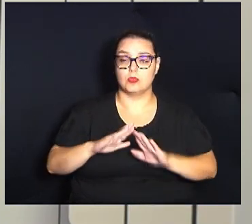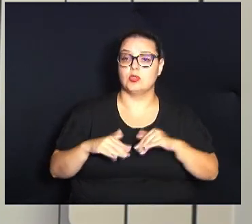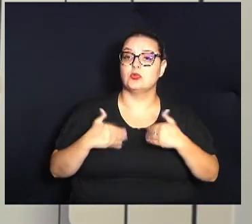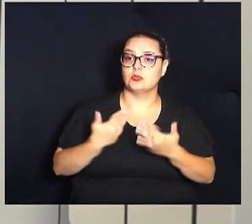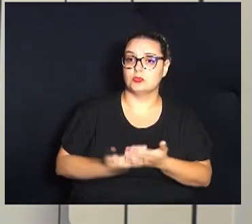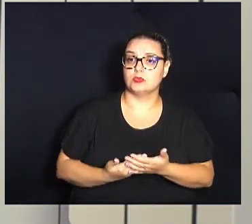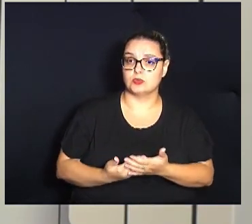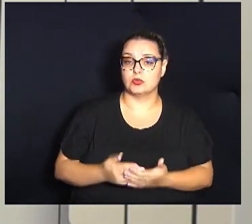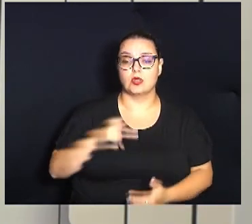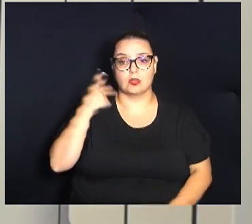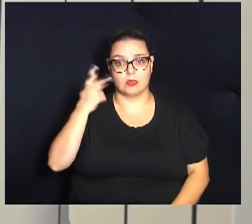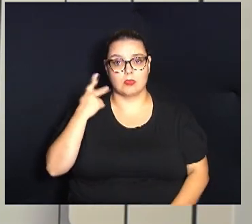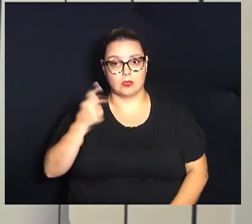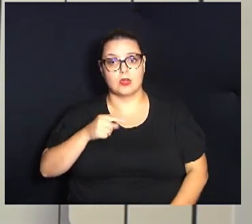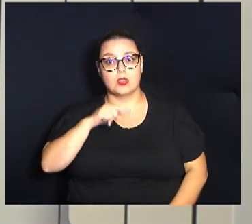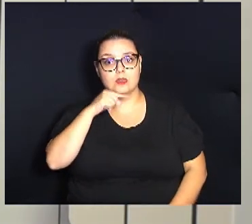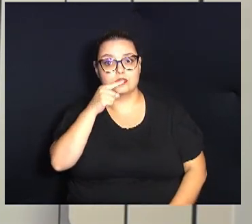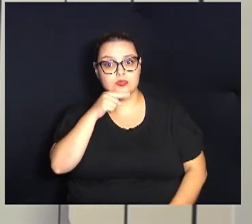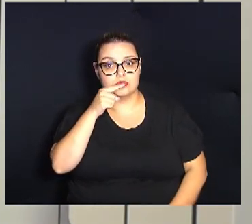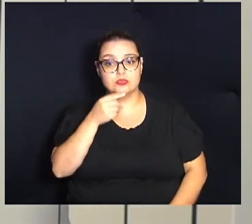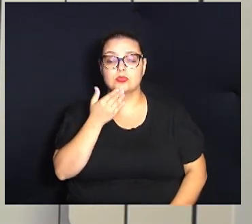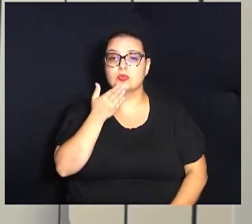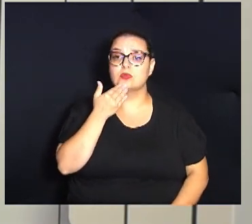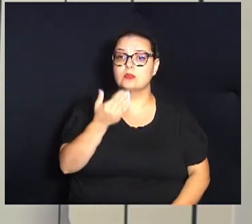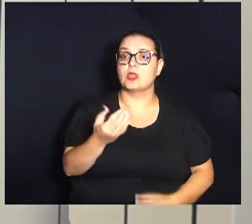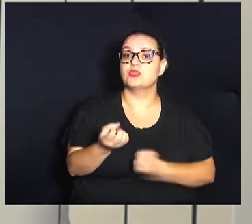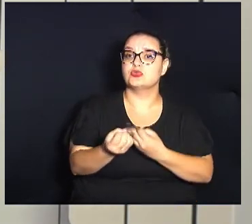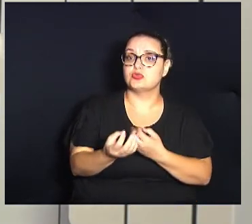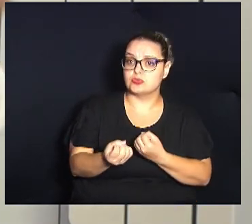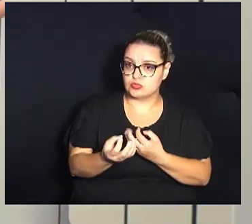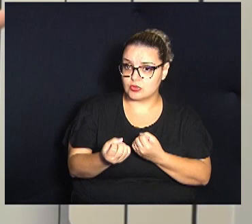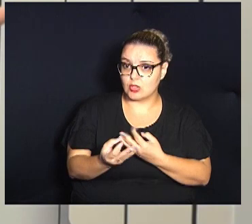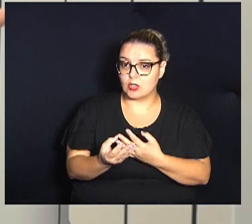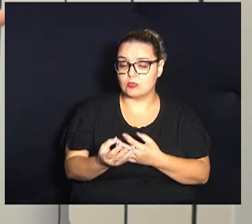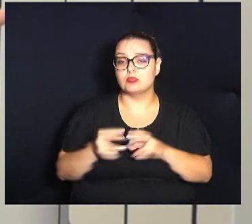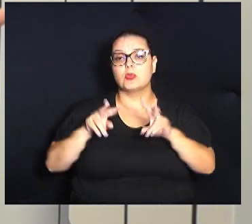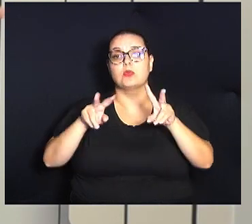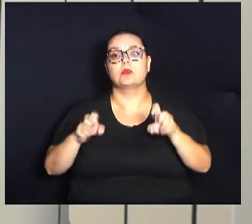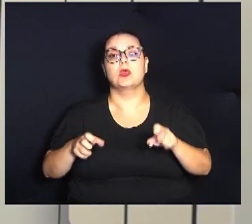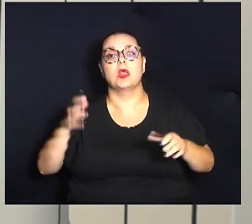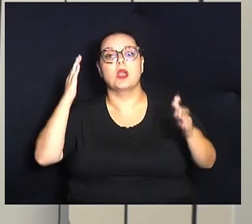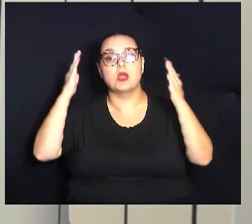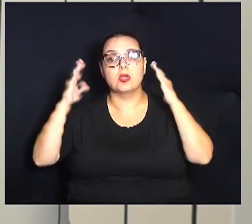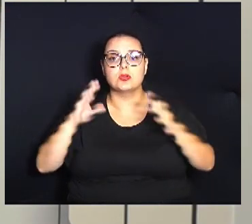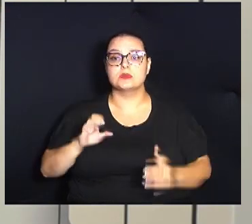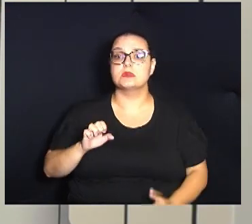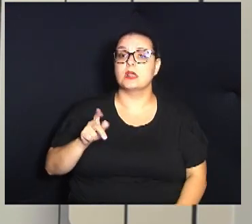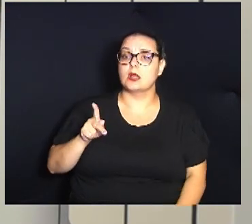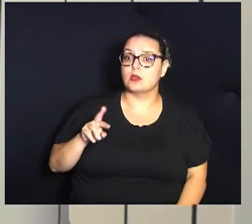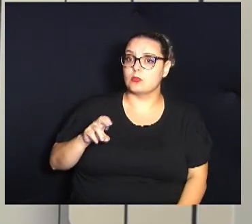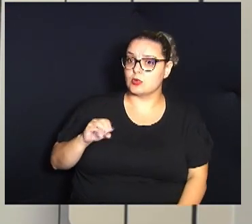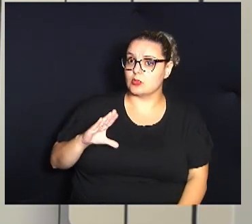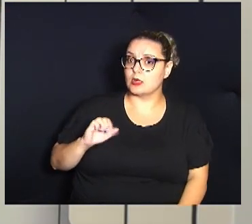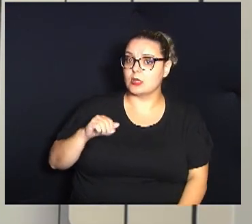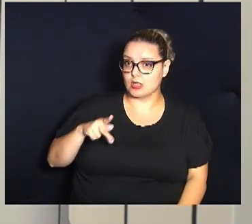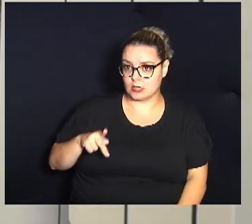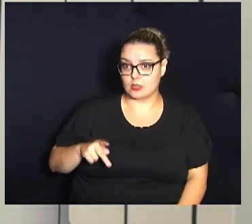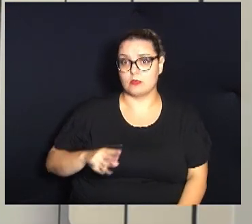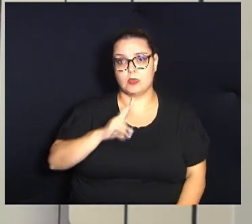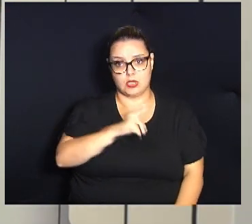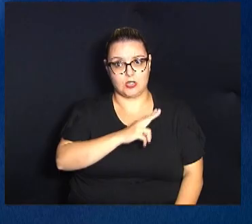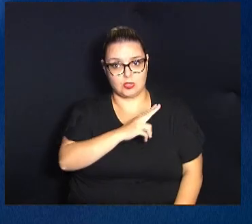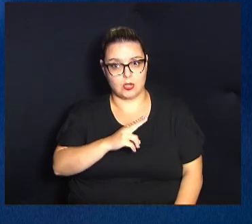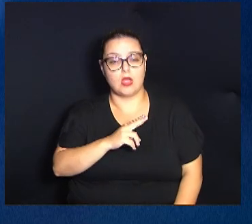o vereador Eduardo Magoga pede informações sobre a carreta do Ceprocamp no distrito de Nova